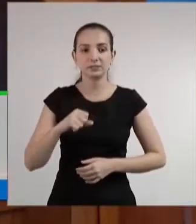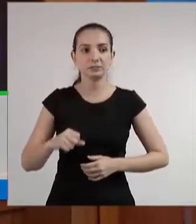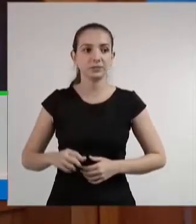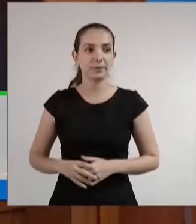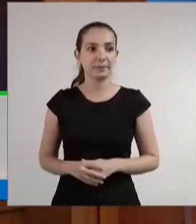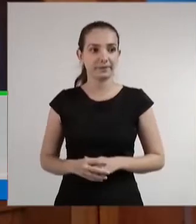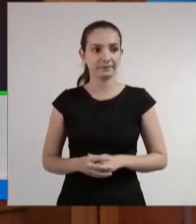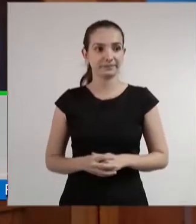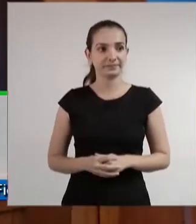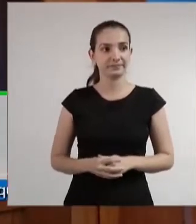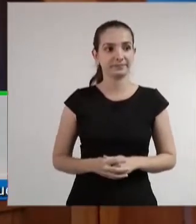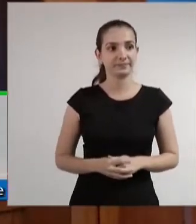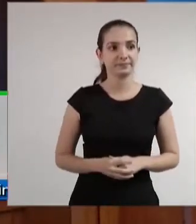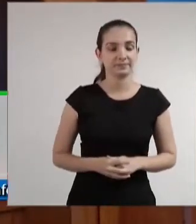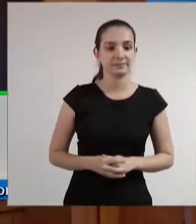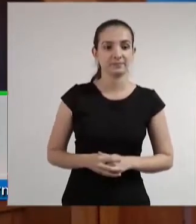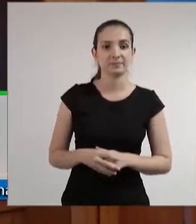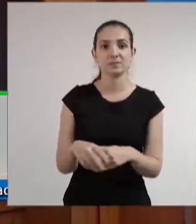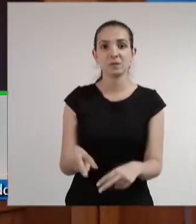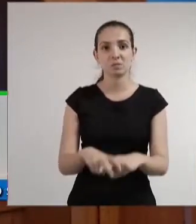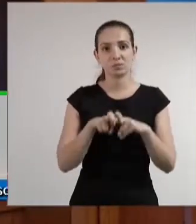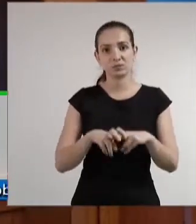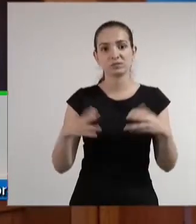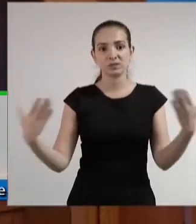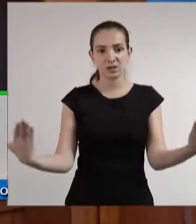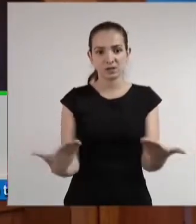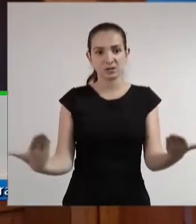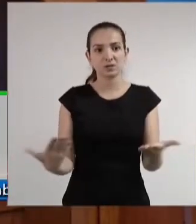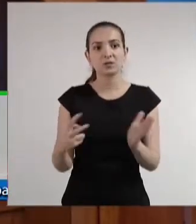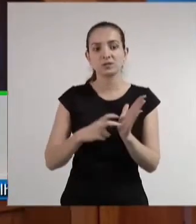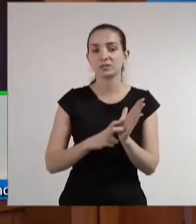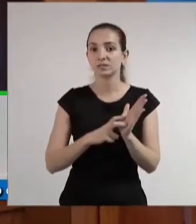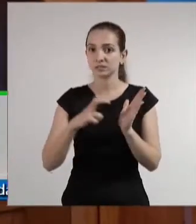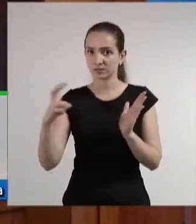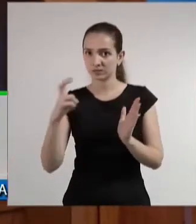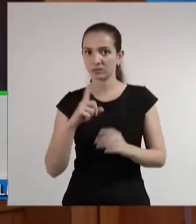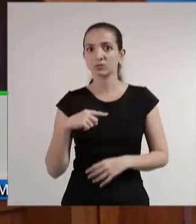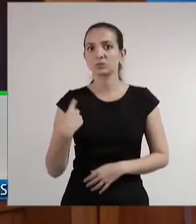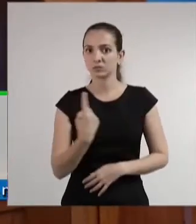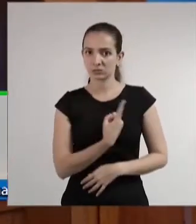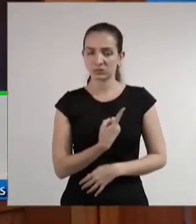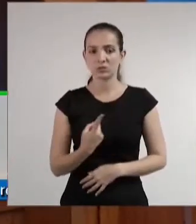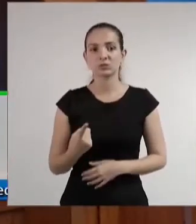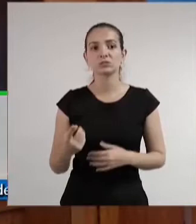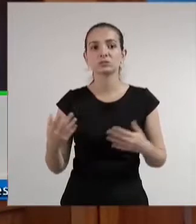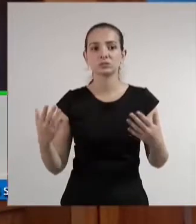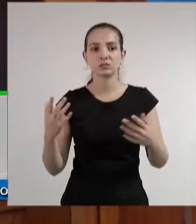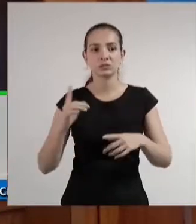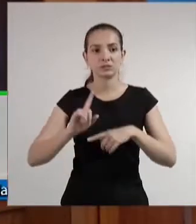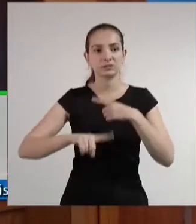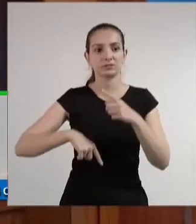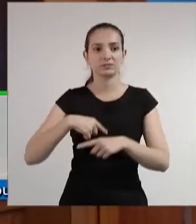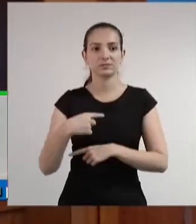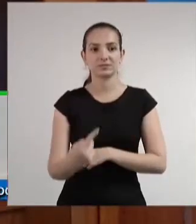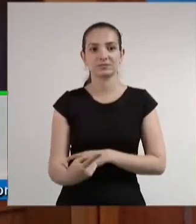criança, se é a mulher. Portanto, nesta manhã, senhor presidente, nós estaremos logo mais ouvindo